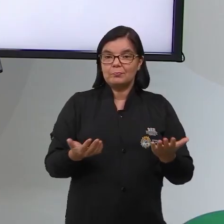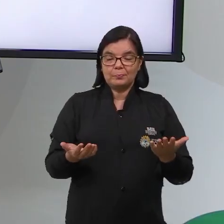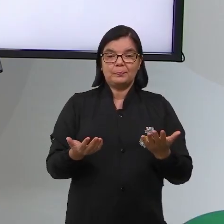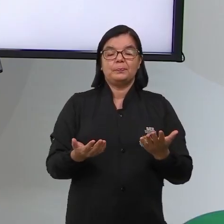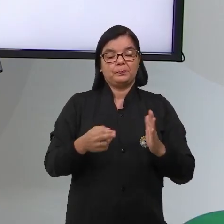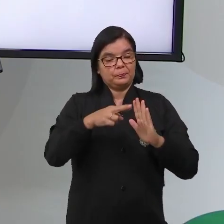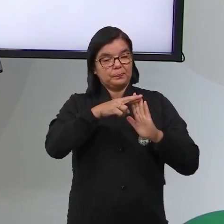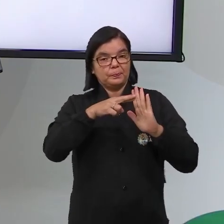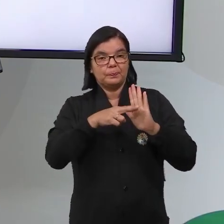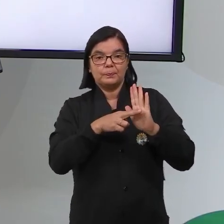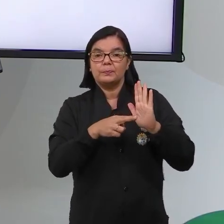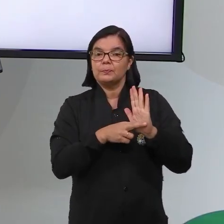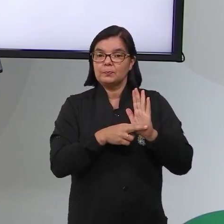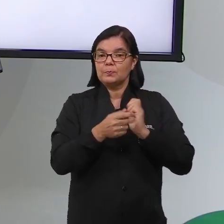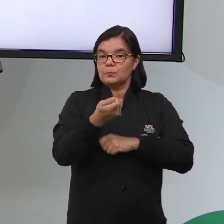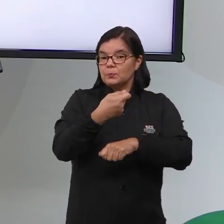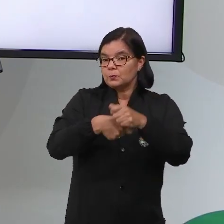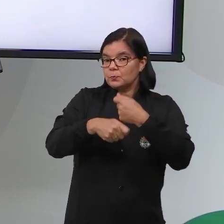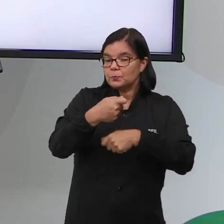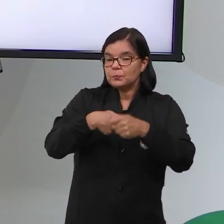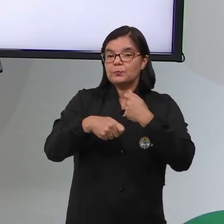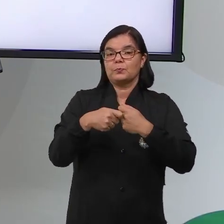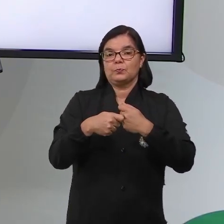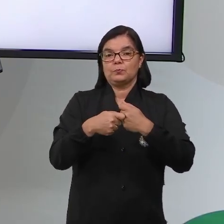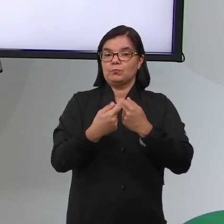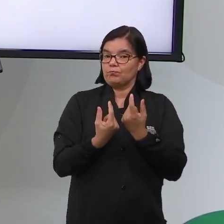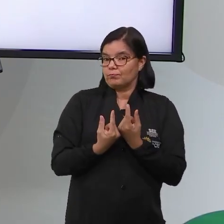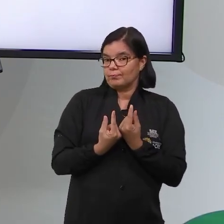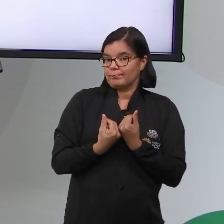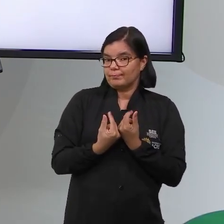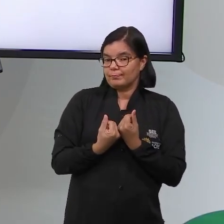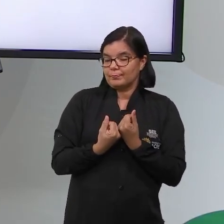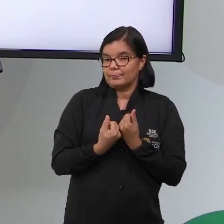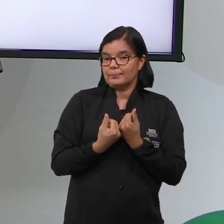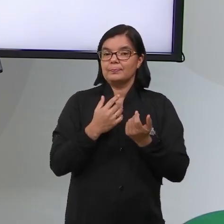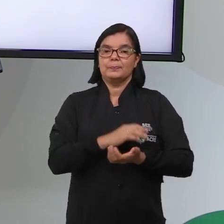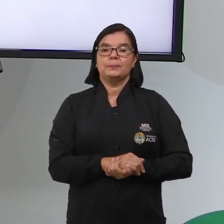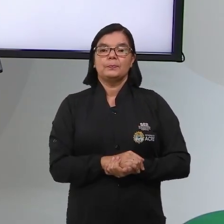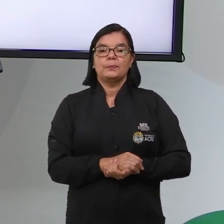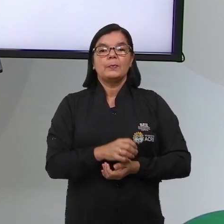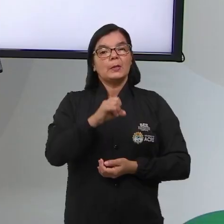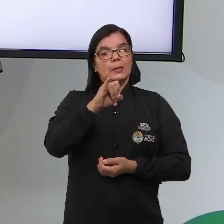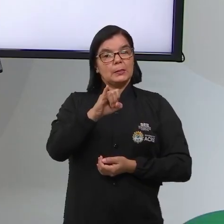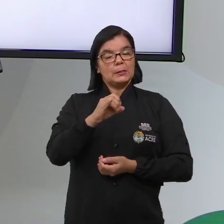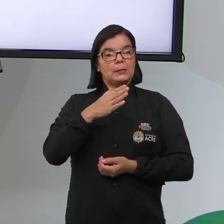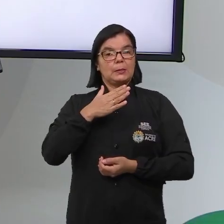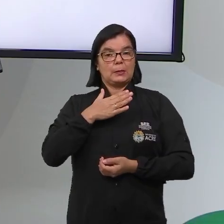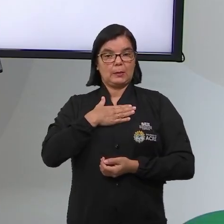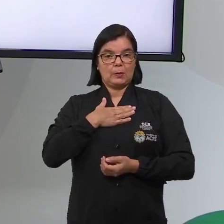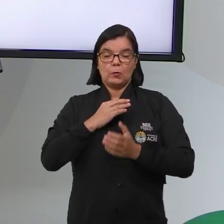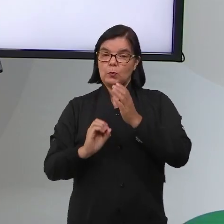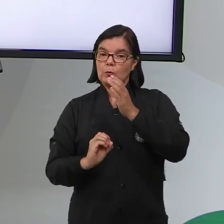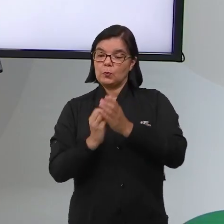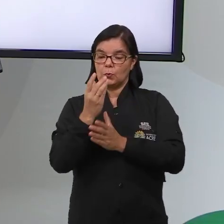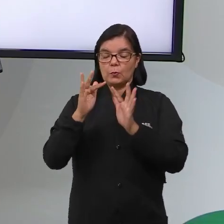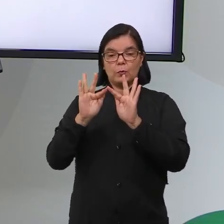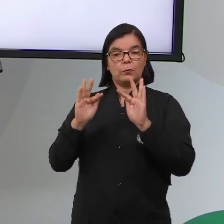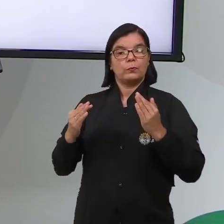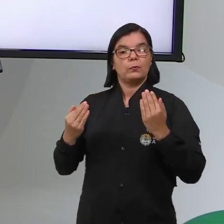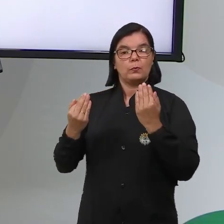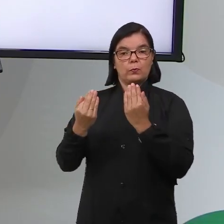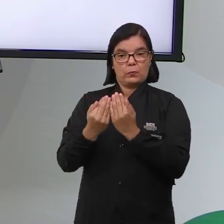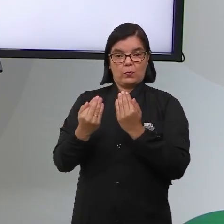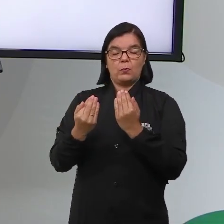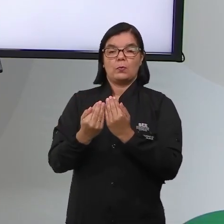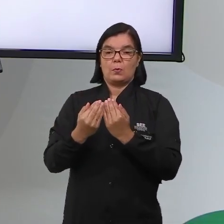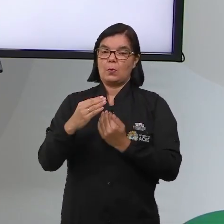de um critério econômico, financeiro. Ou seja, se a minha origem familiar é